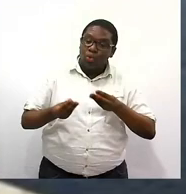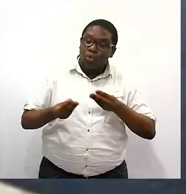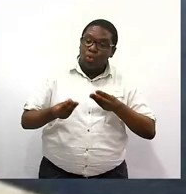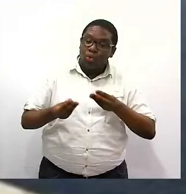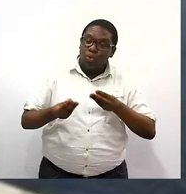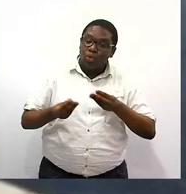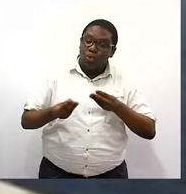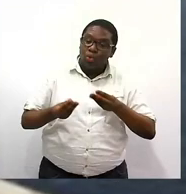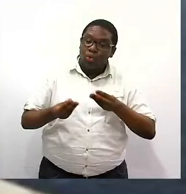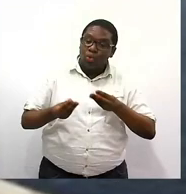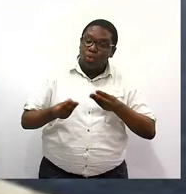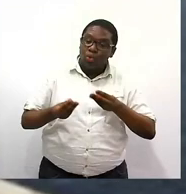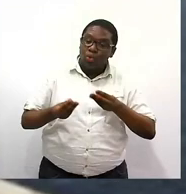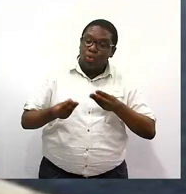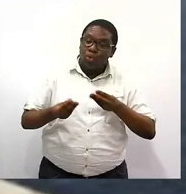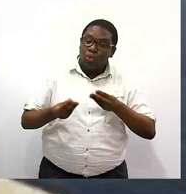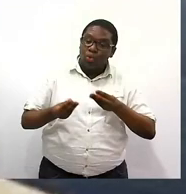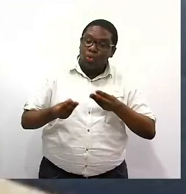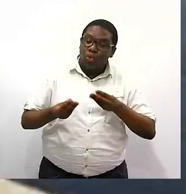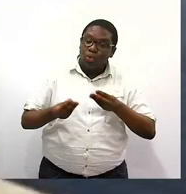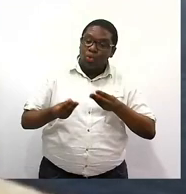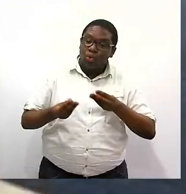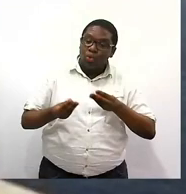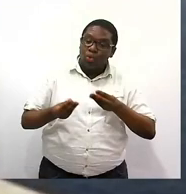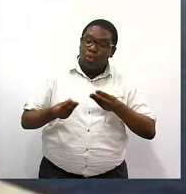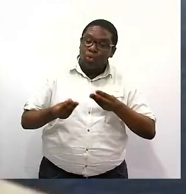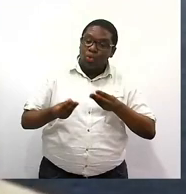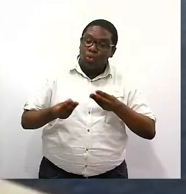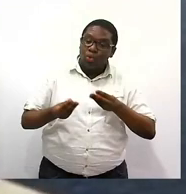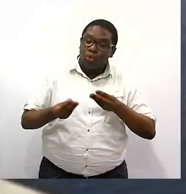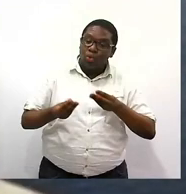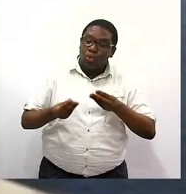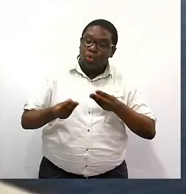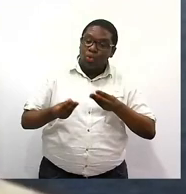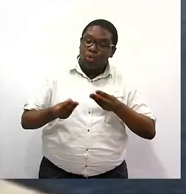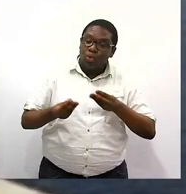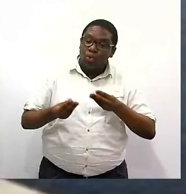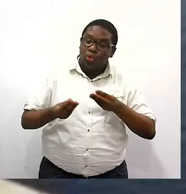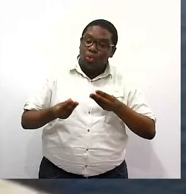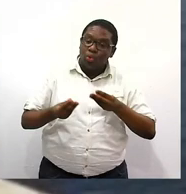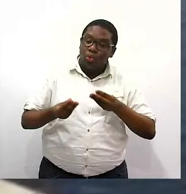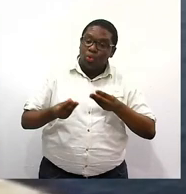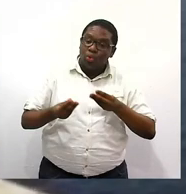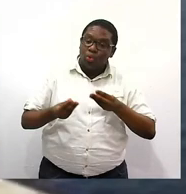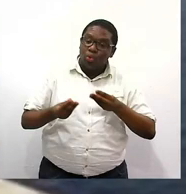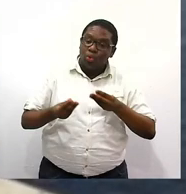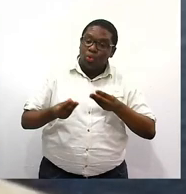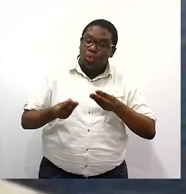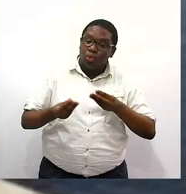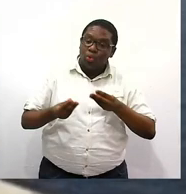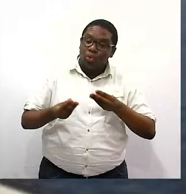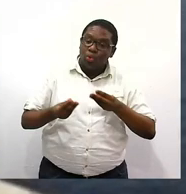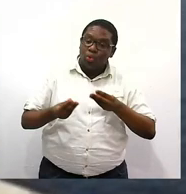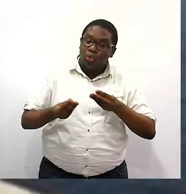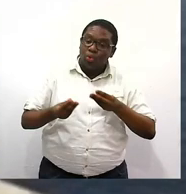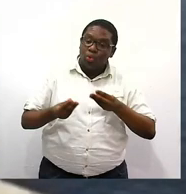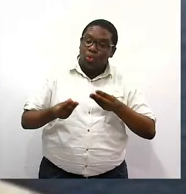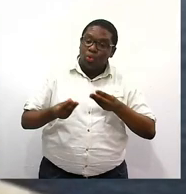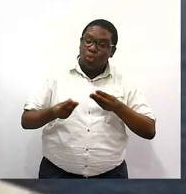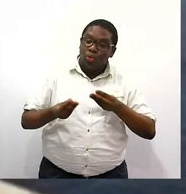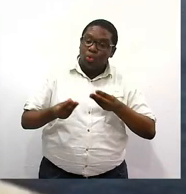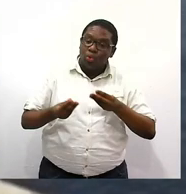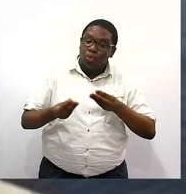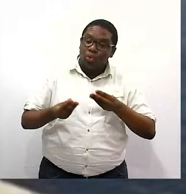De onde você tirou tanta inspiração, né? Para uma poesia tão brilhante, tão social como essa. O povo vai dizer, o professor Luiz está doido falando com